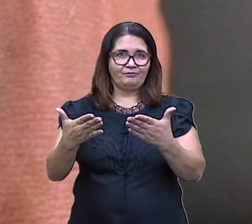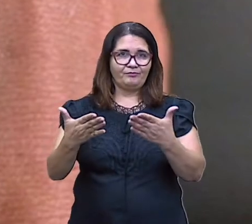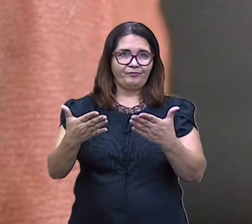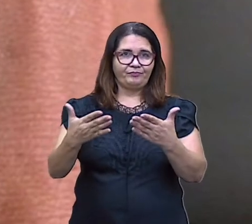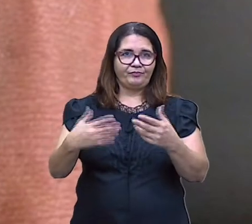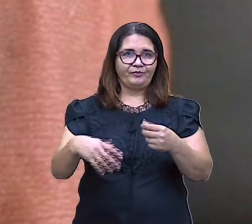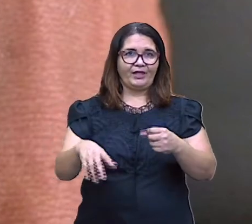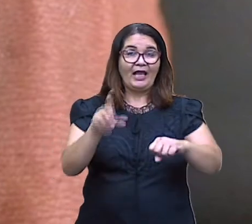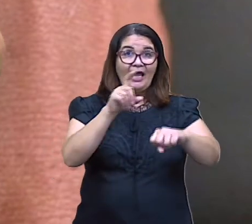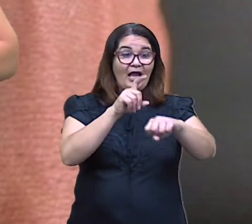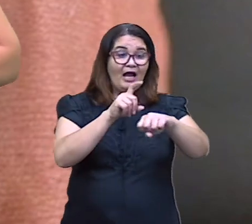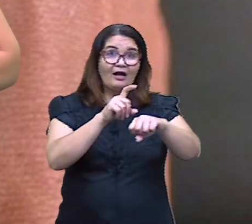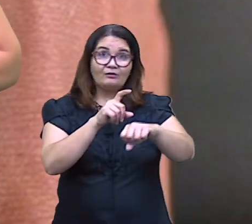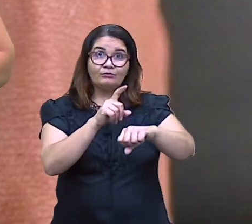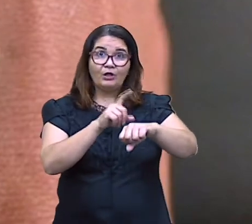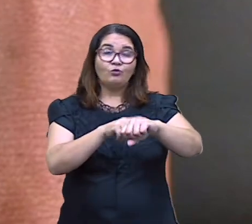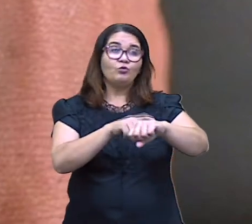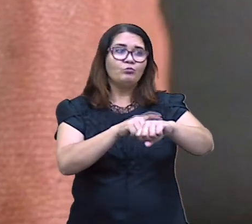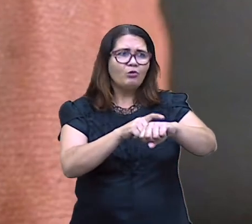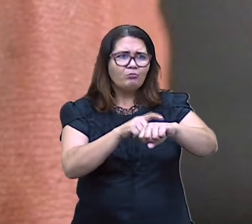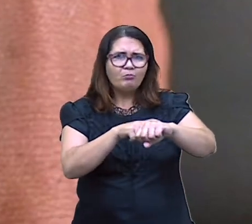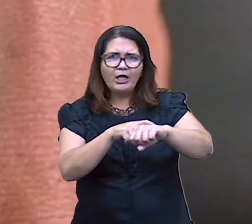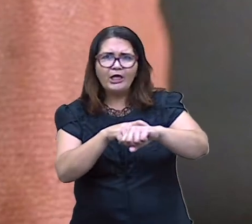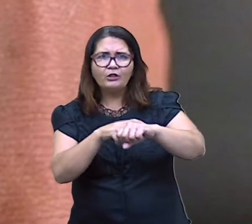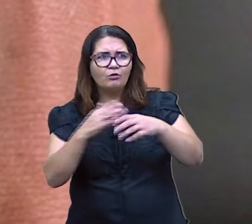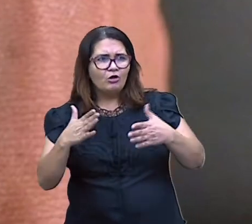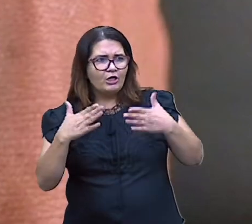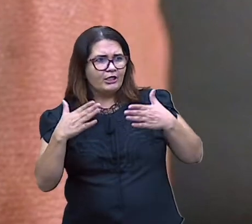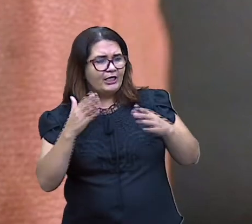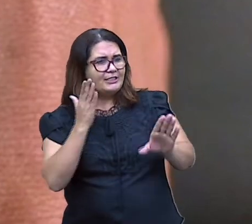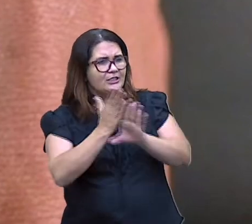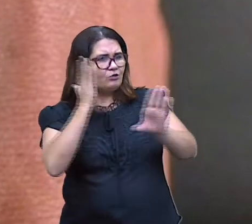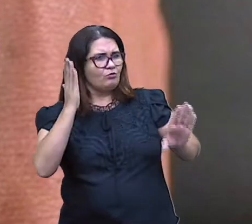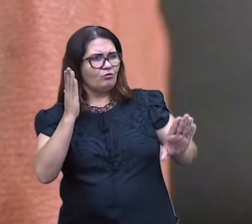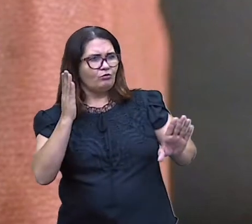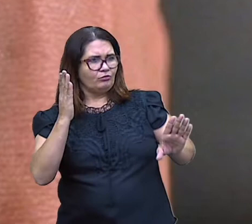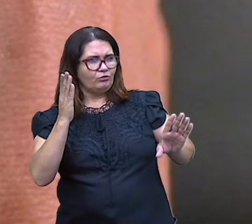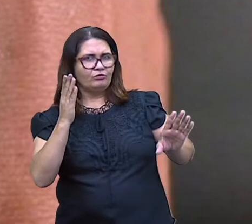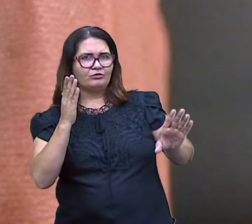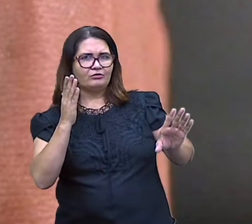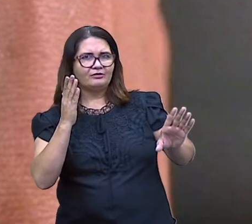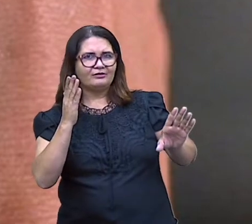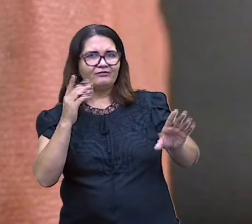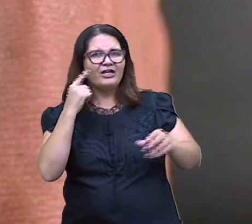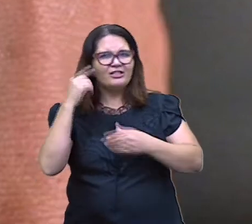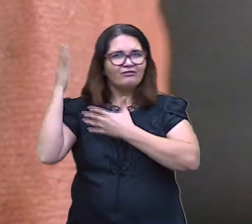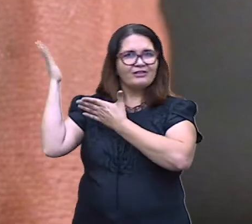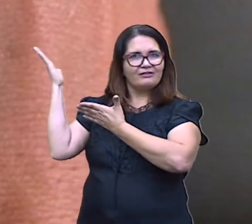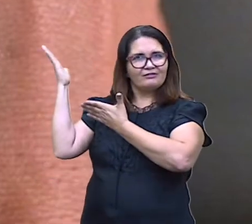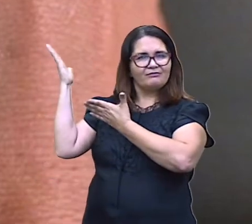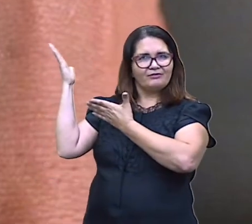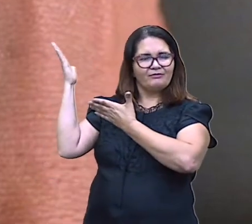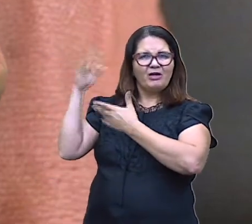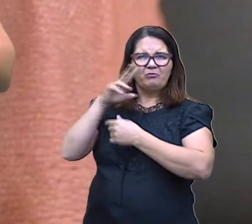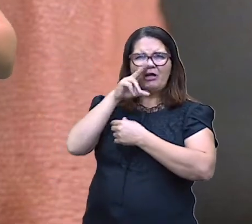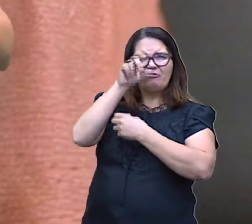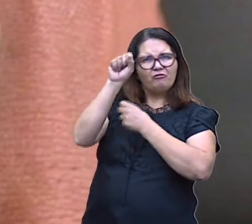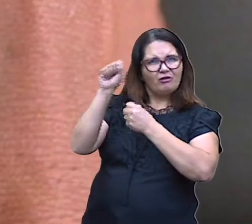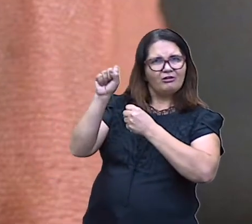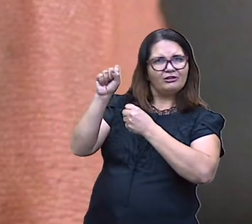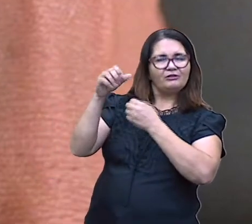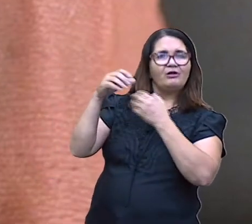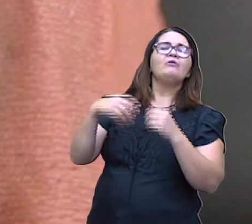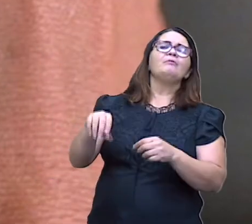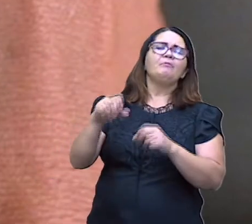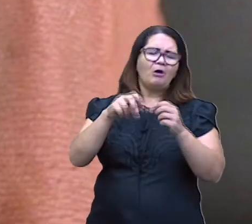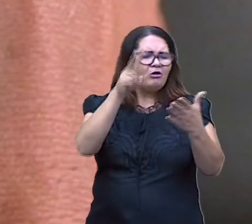que descobrem que não há 10 aranhas no laboratório. Eita, trem, esse pedacinho aí, se vocês quiserem